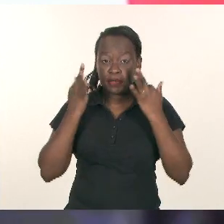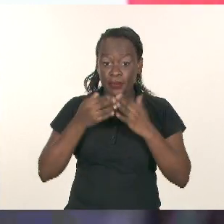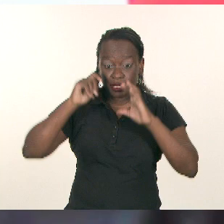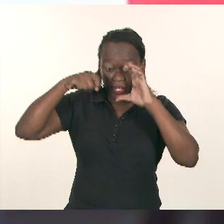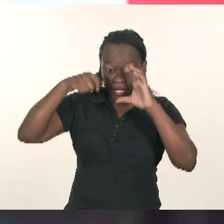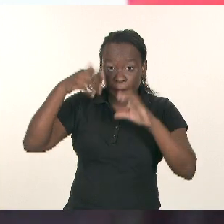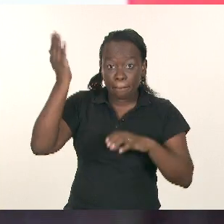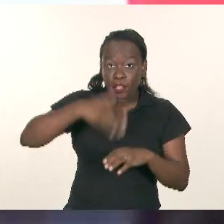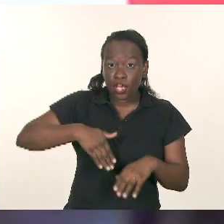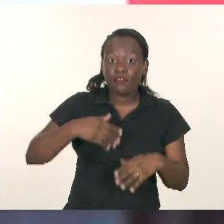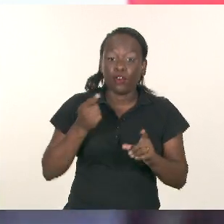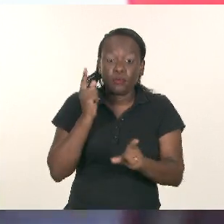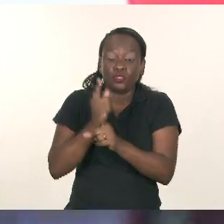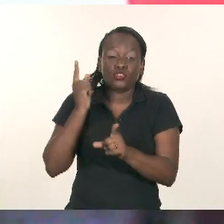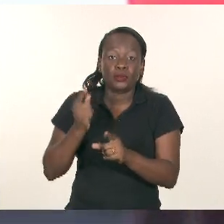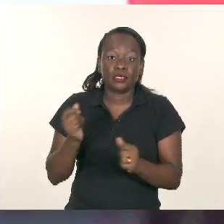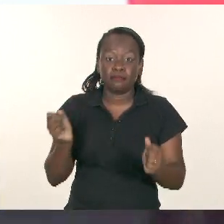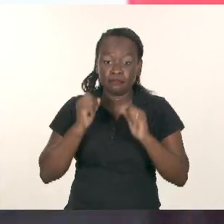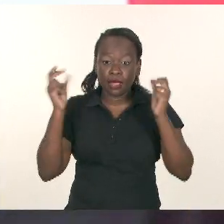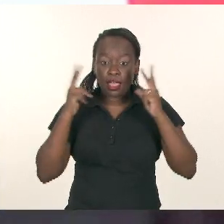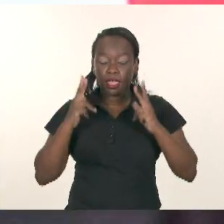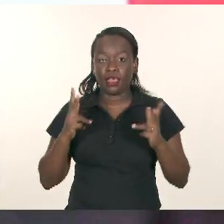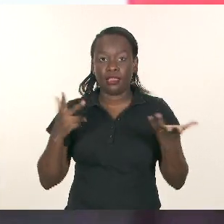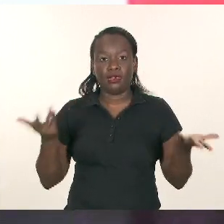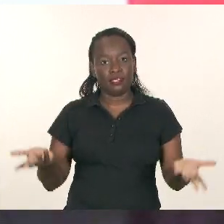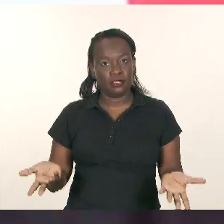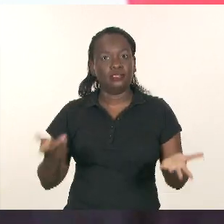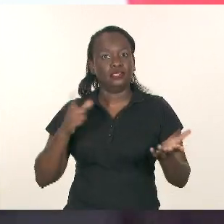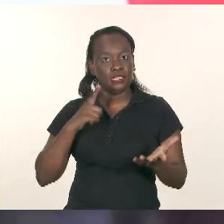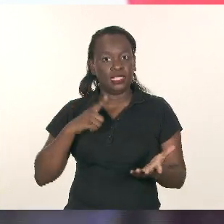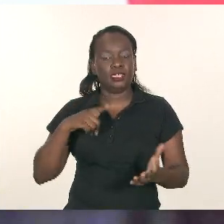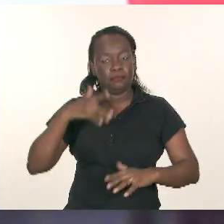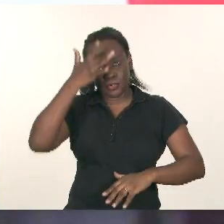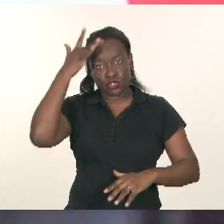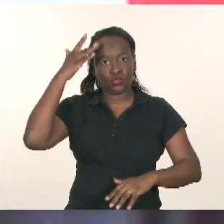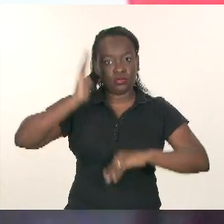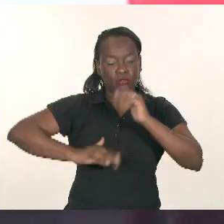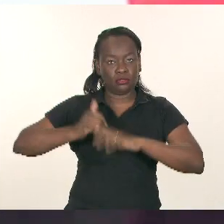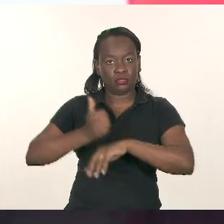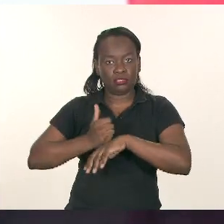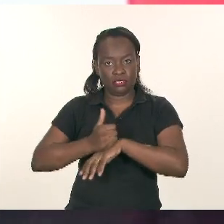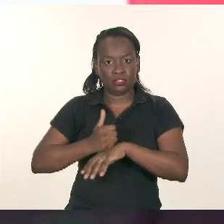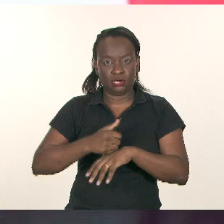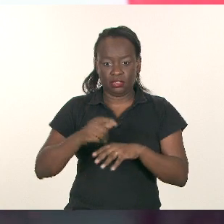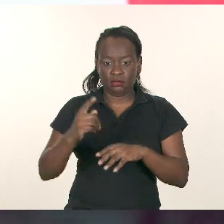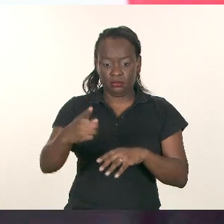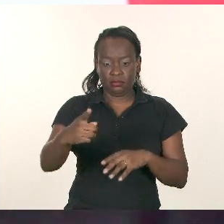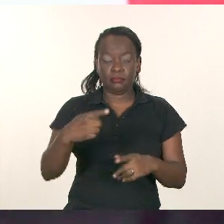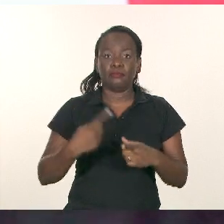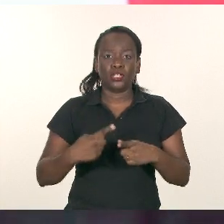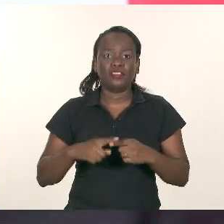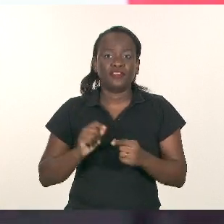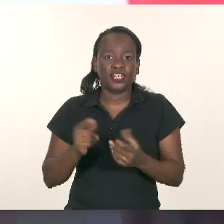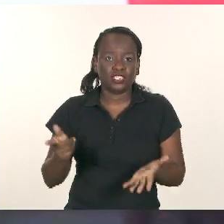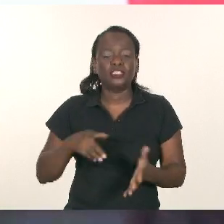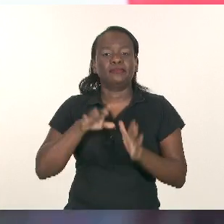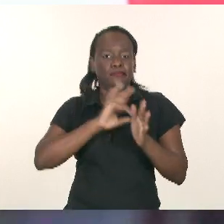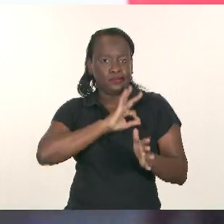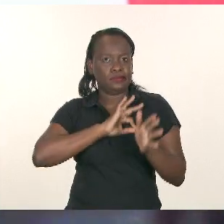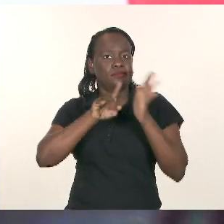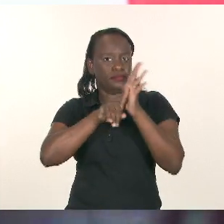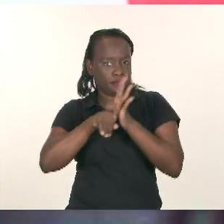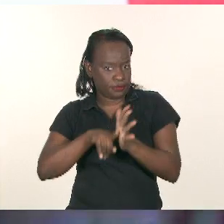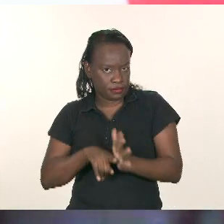filmado, sequer se teria descoberto a fraude provocada ali por um profissional que está na ponta. Por que ele provocou isso está sendo